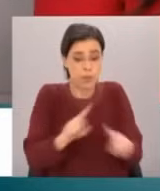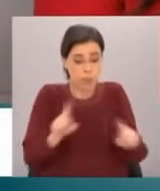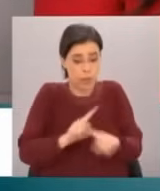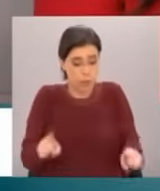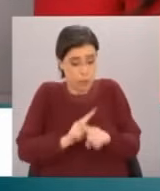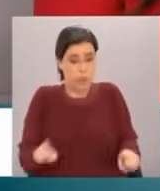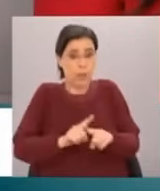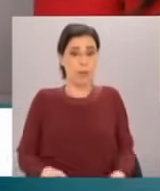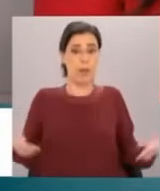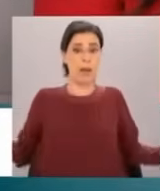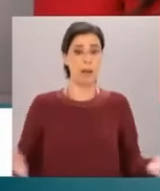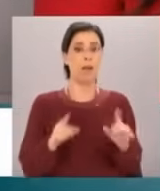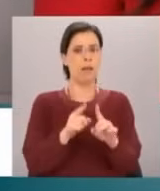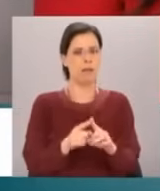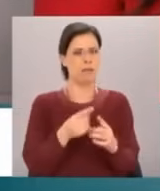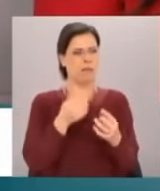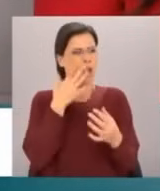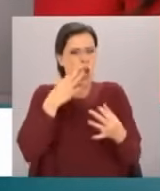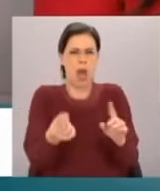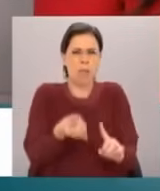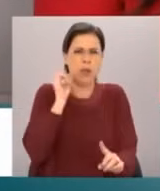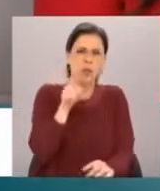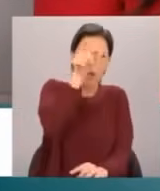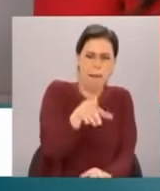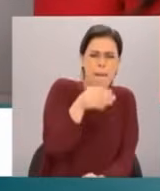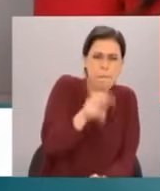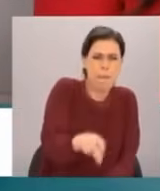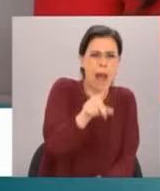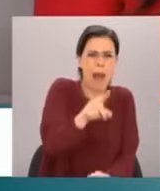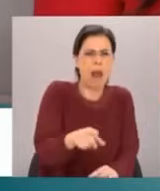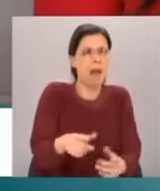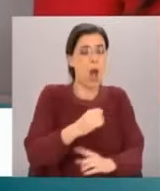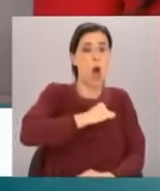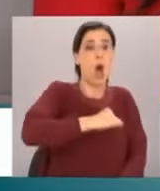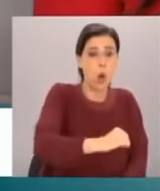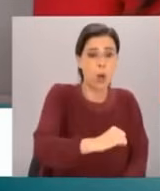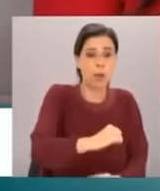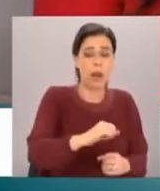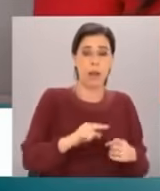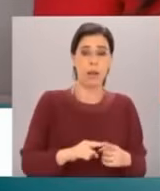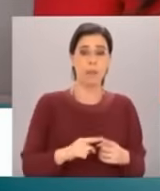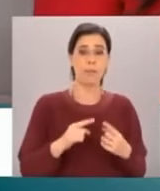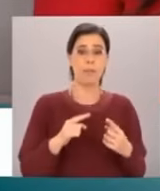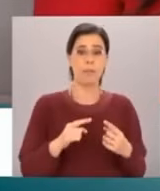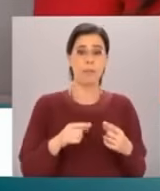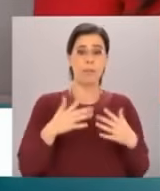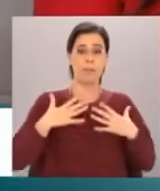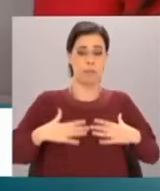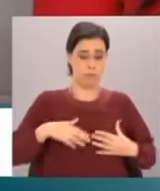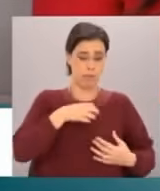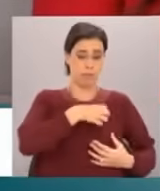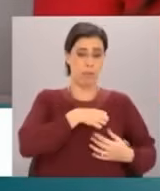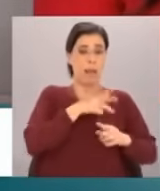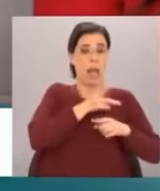proibido proibido proibido aliás chega a ser e o pai é contra as câmeras nas fardas dos